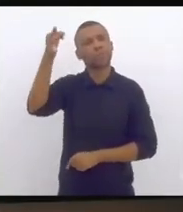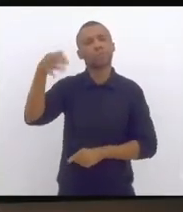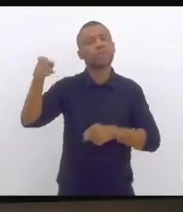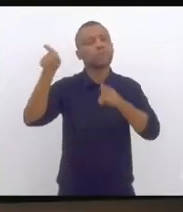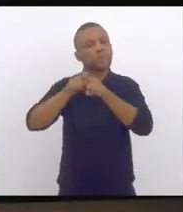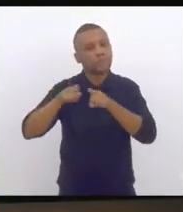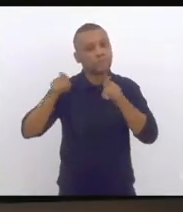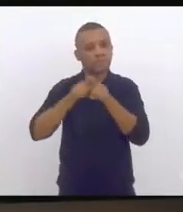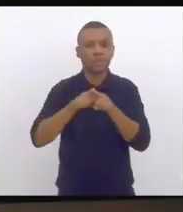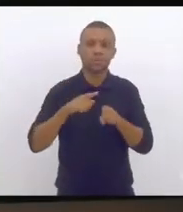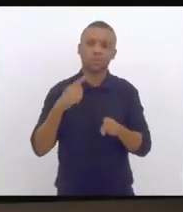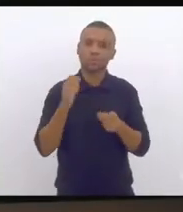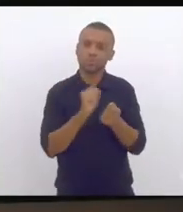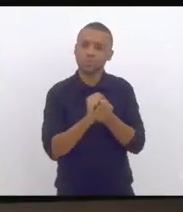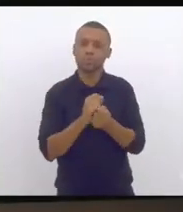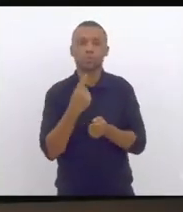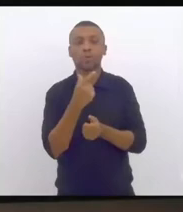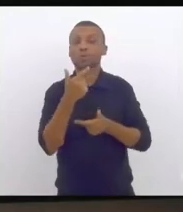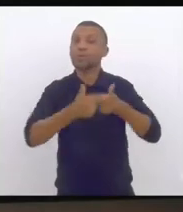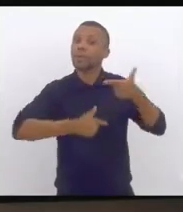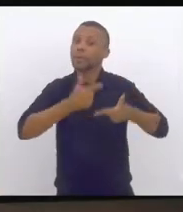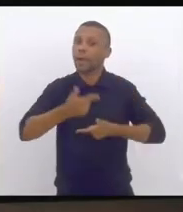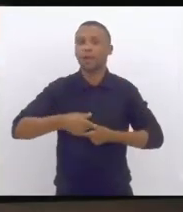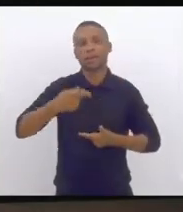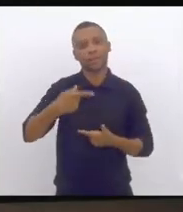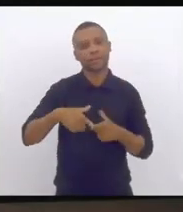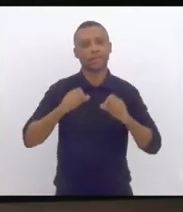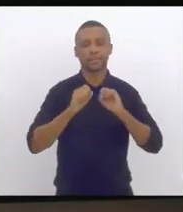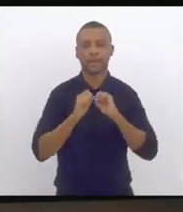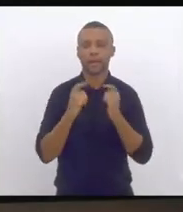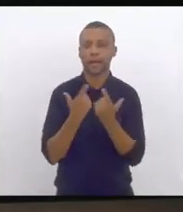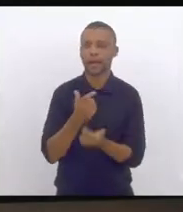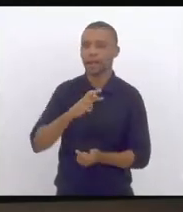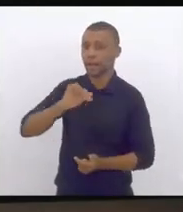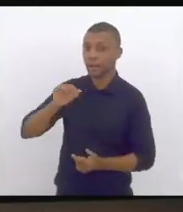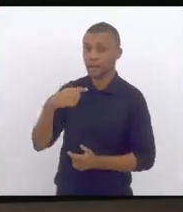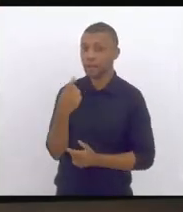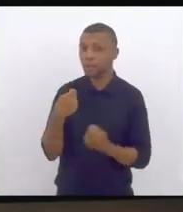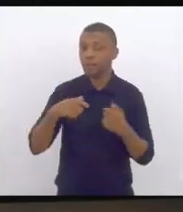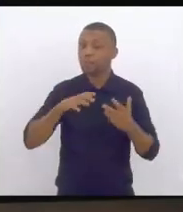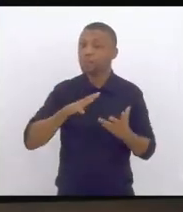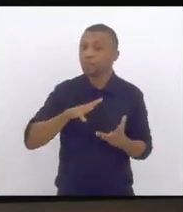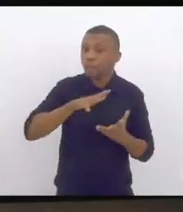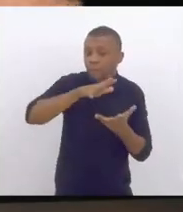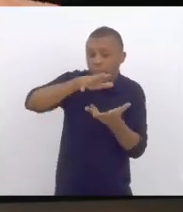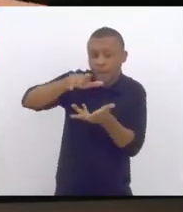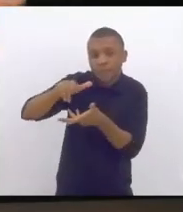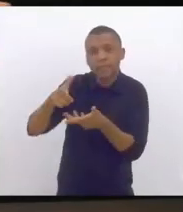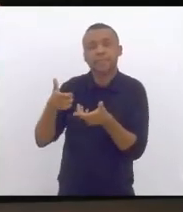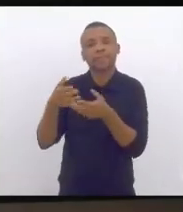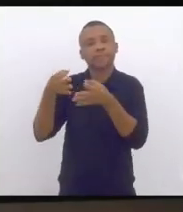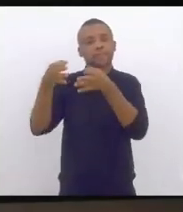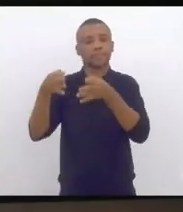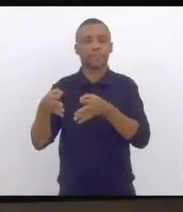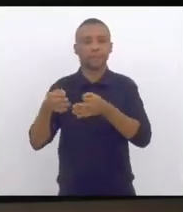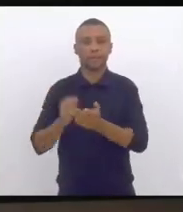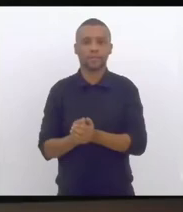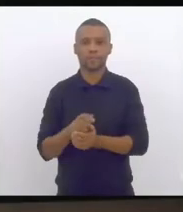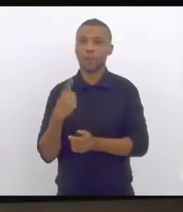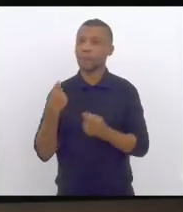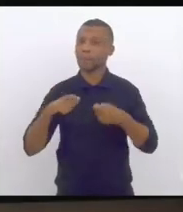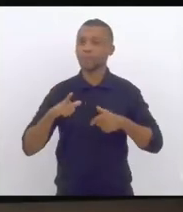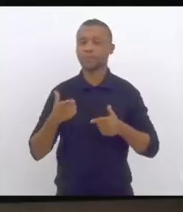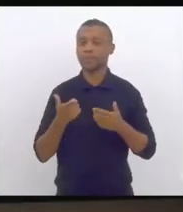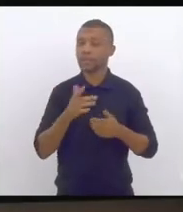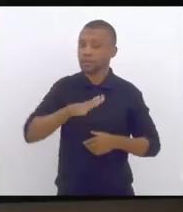com o nosso trabalho legislativo nessa casa. A gente precisa de um planeta, a gente precisa dessa casa comum para